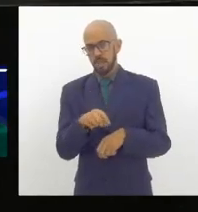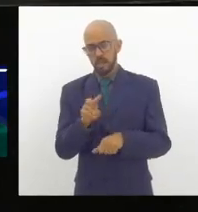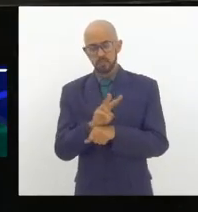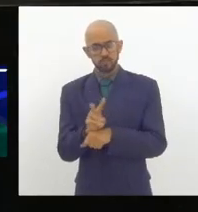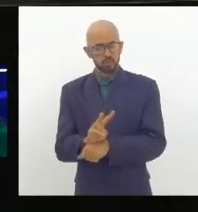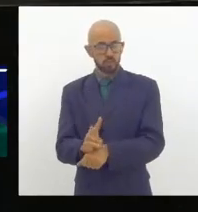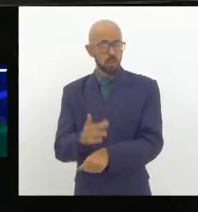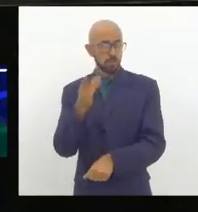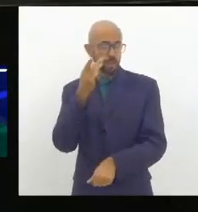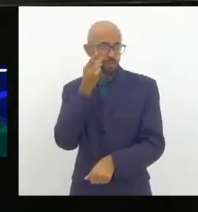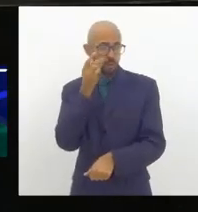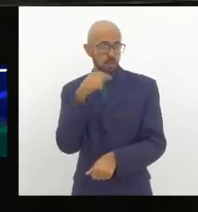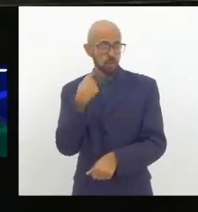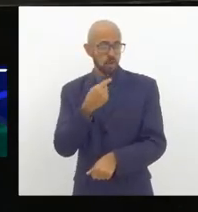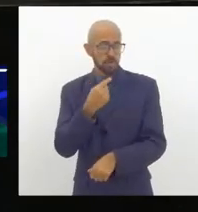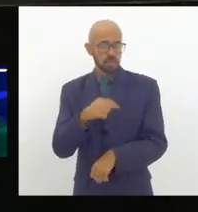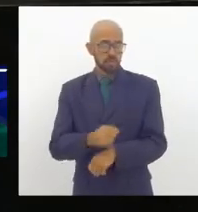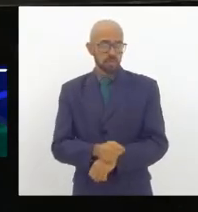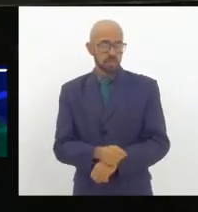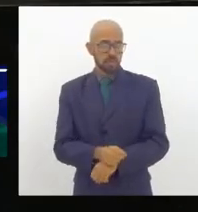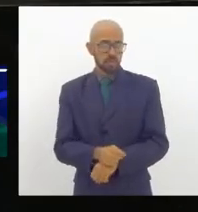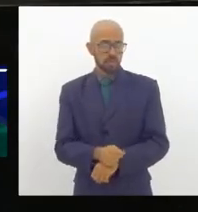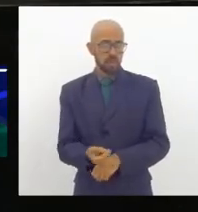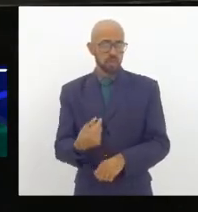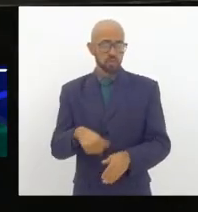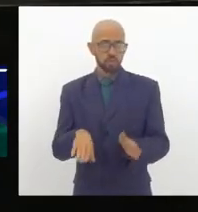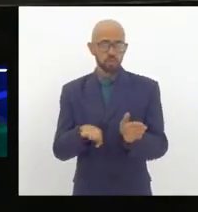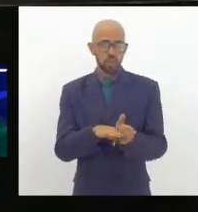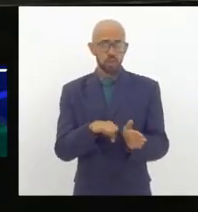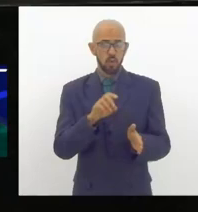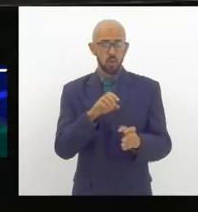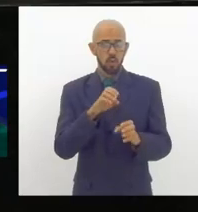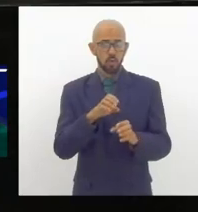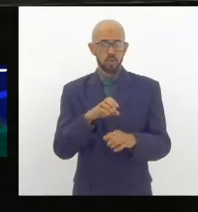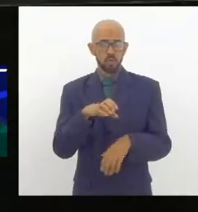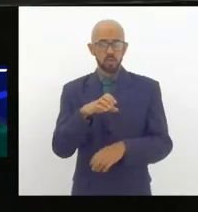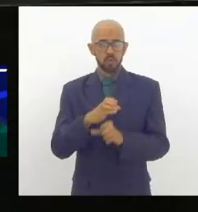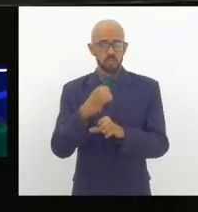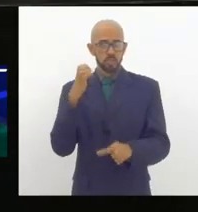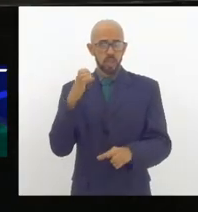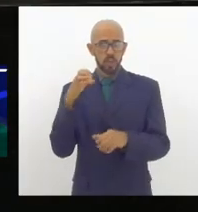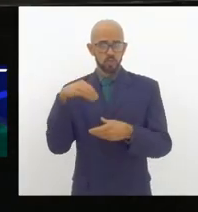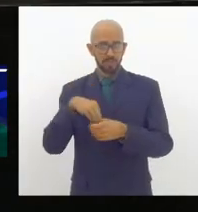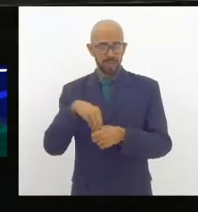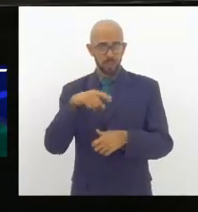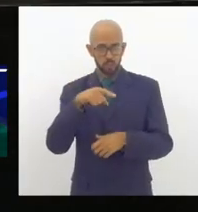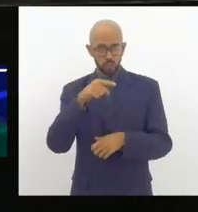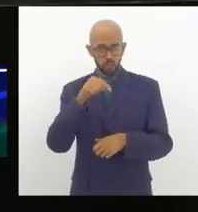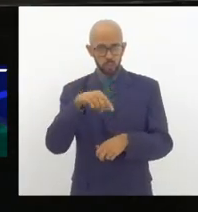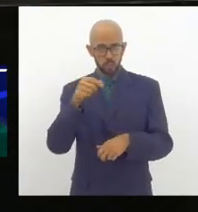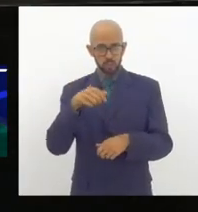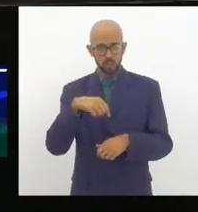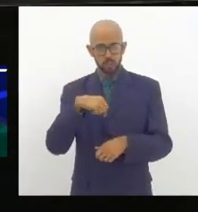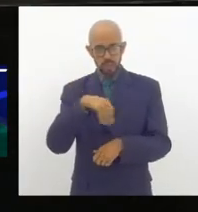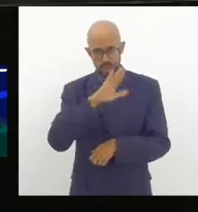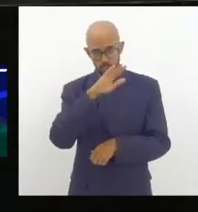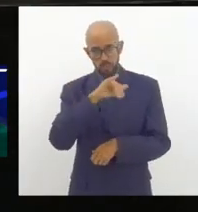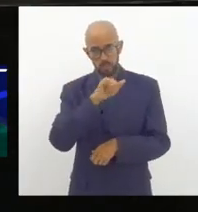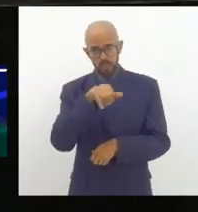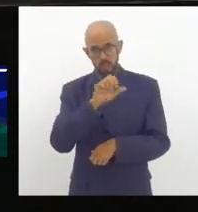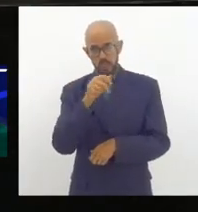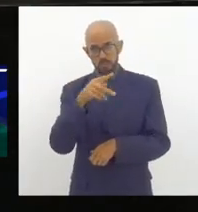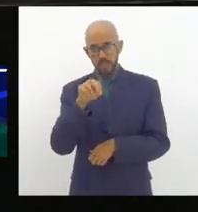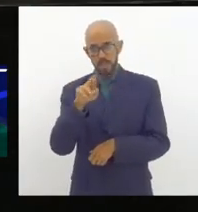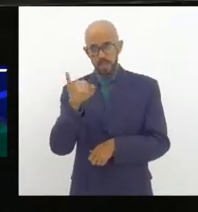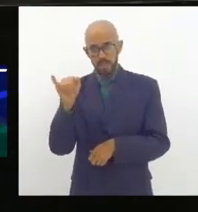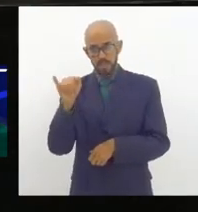vistorias que fizemos já chegou ao ponto de uma estação de gente dentro que nós vamos nos deslocar para Japeri que o